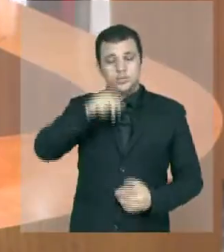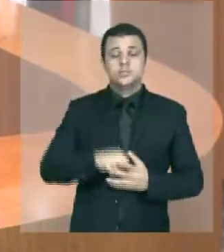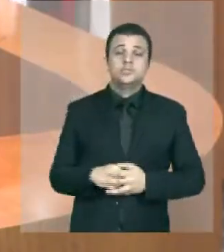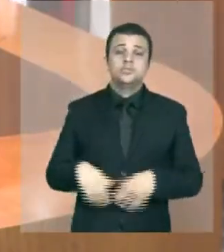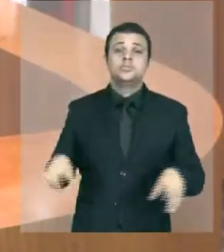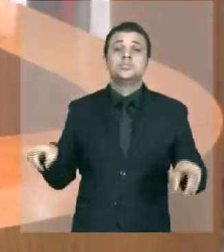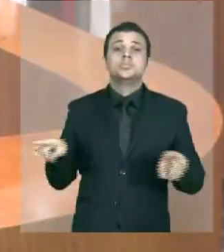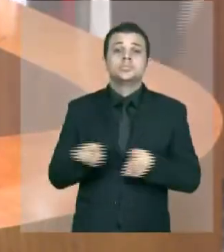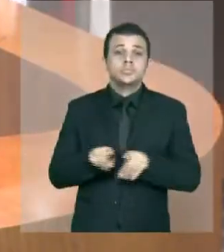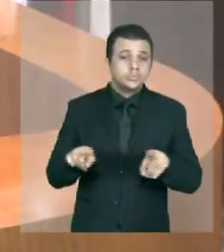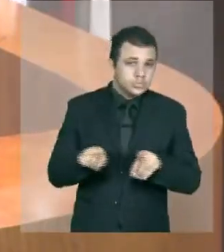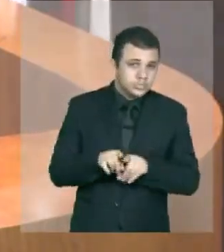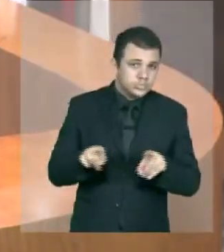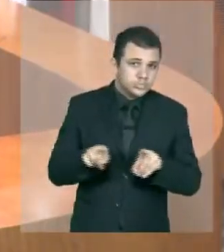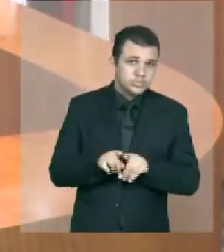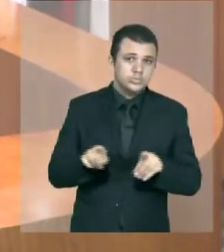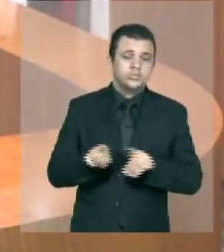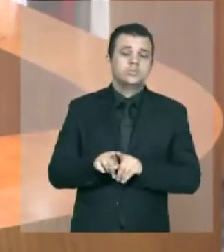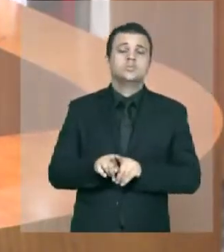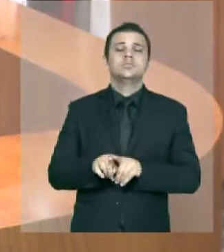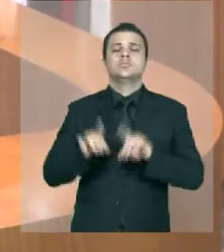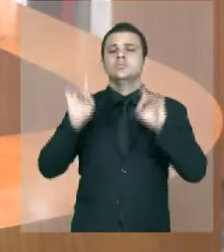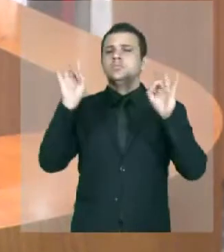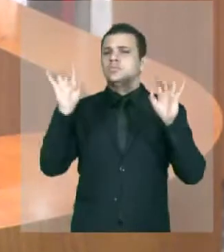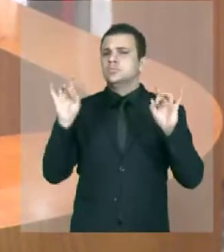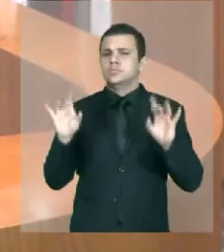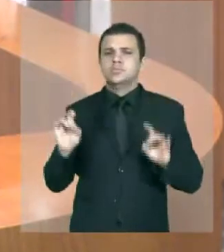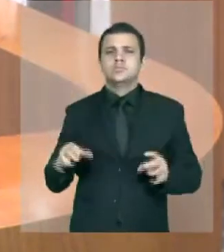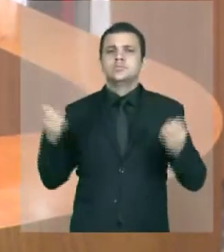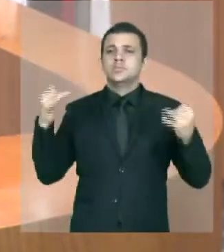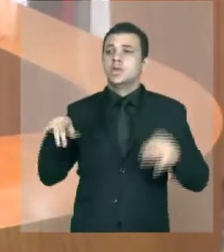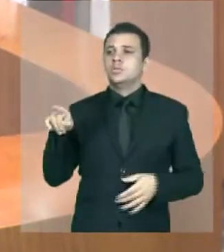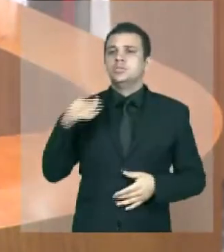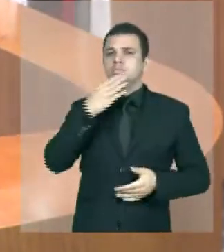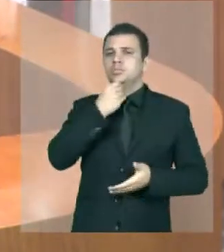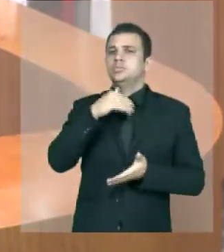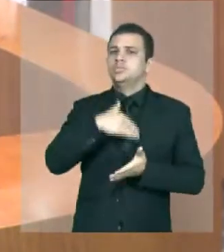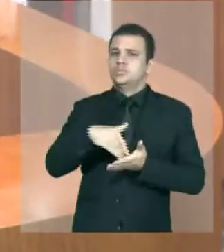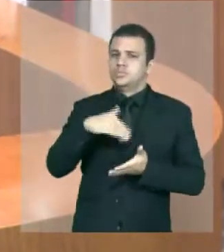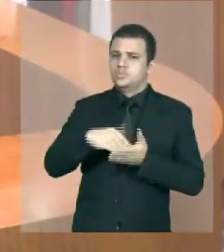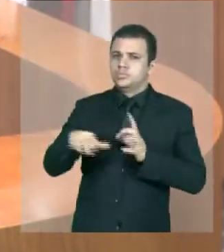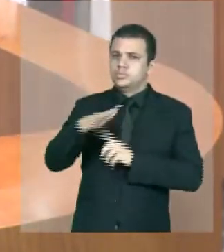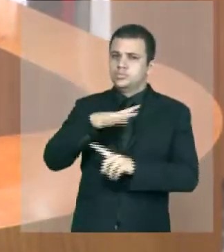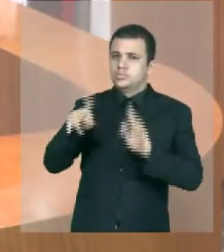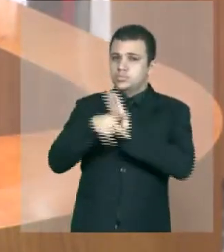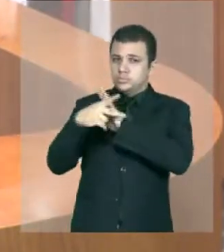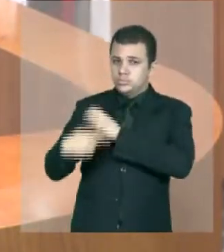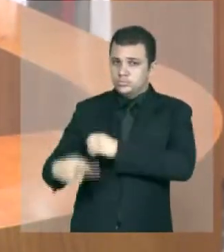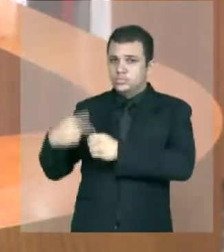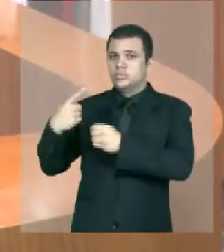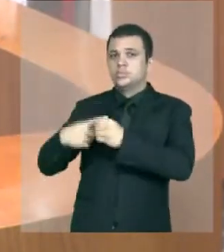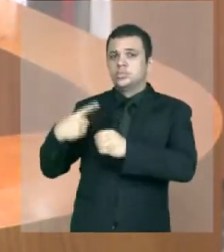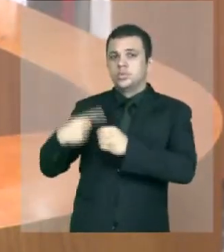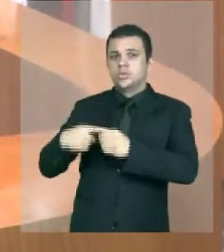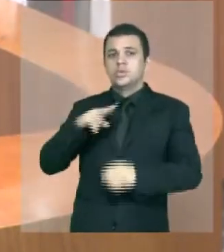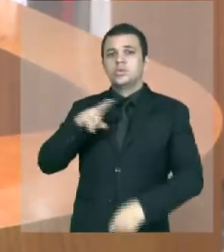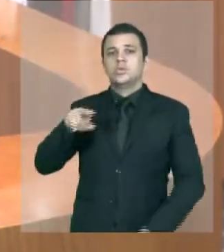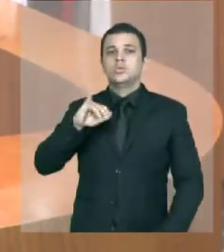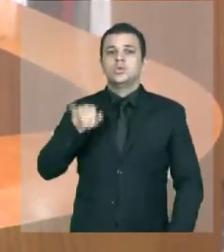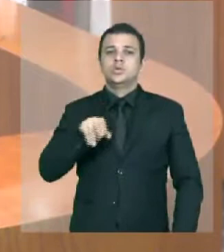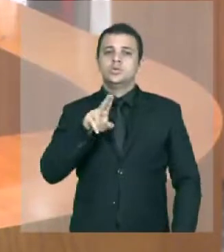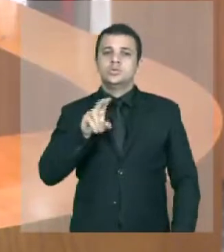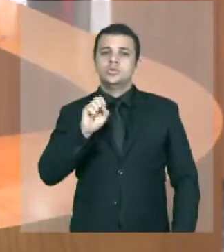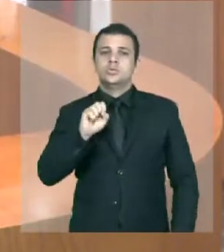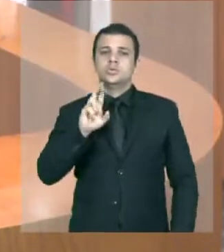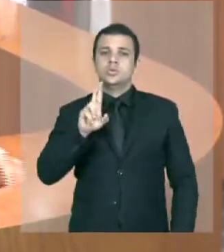destaque especial ao secretário daquele município de São João do Paraíso, Jurassandro, que promoveu um grande encontro